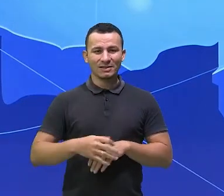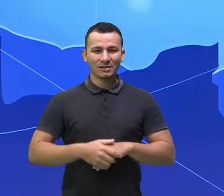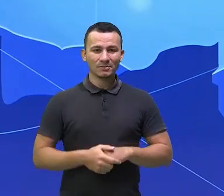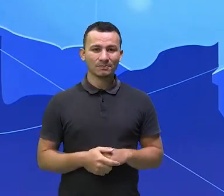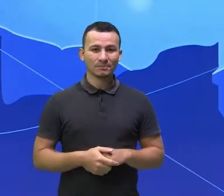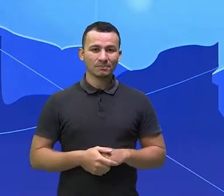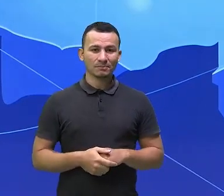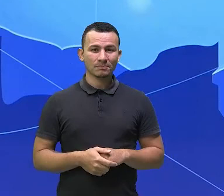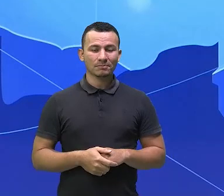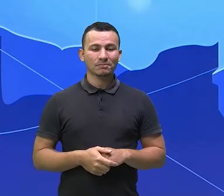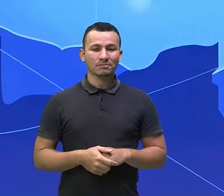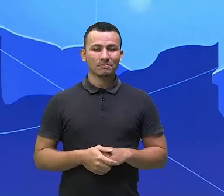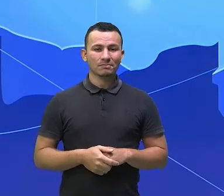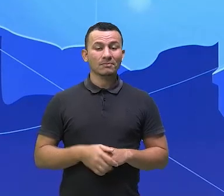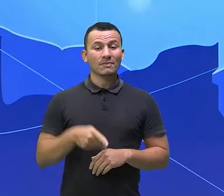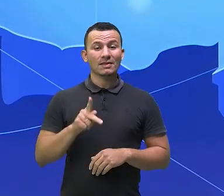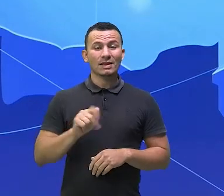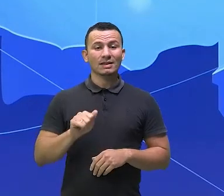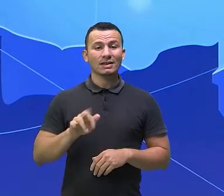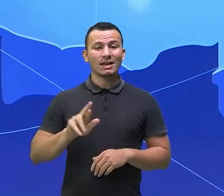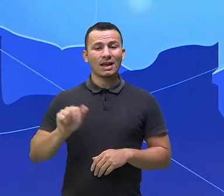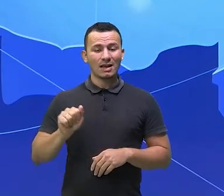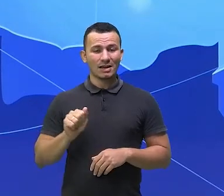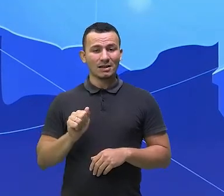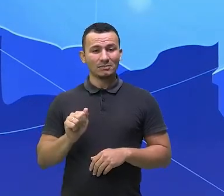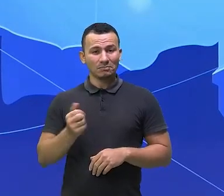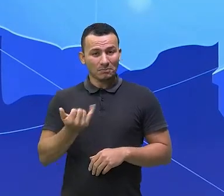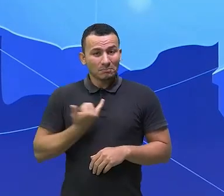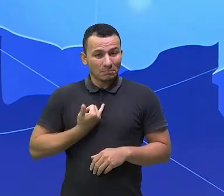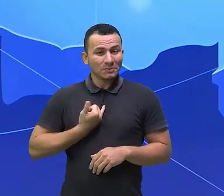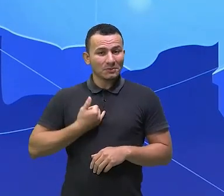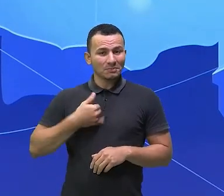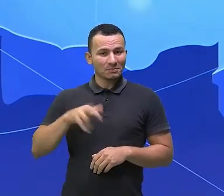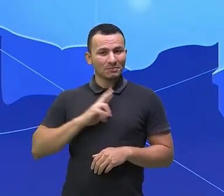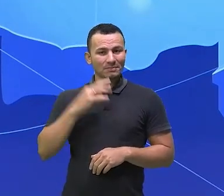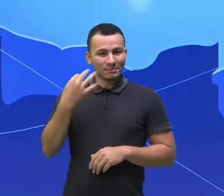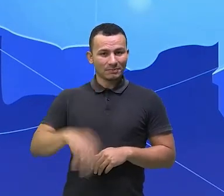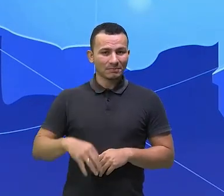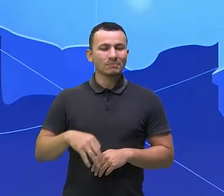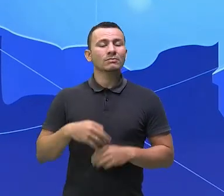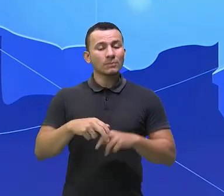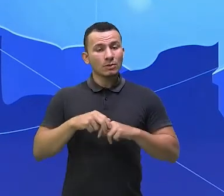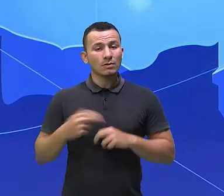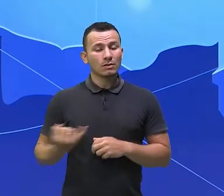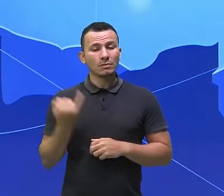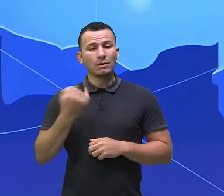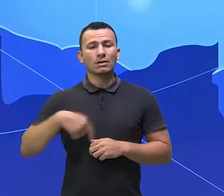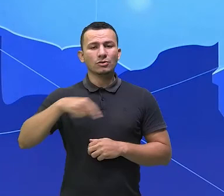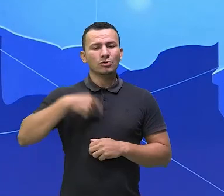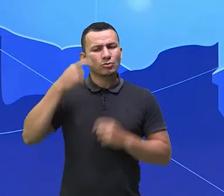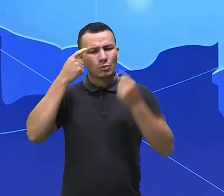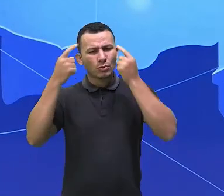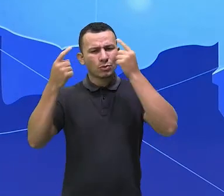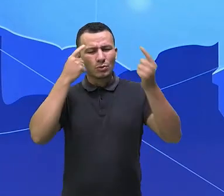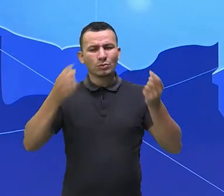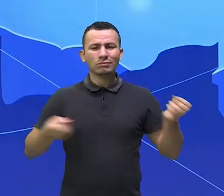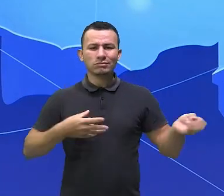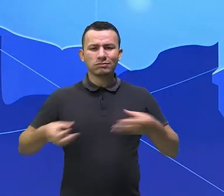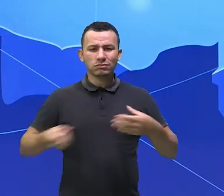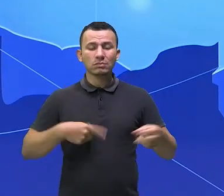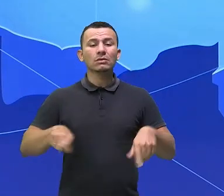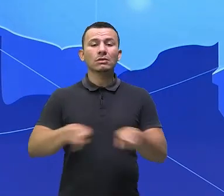diz aqui, acertei, viva, né? Isso é muito bom porque está mexendo com os nossos conceitos, trazendo ideias novas